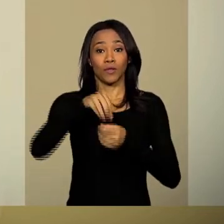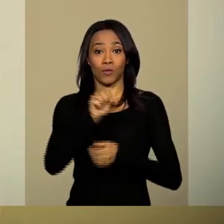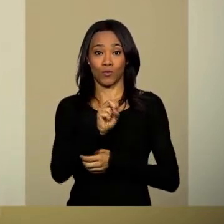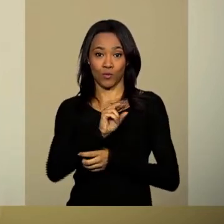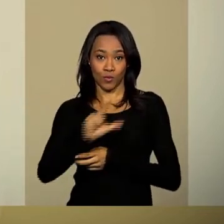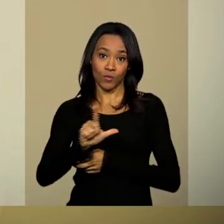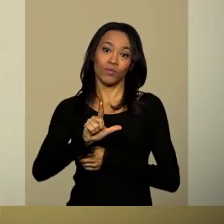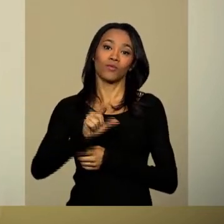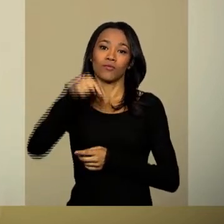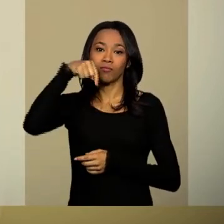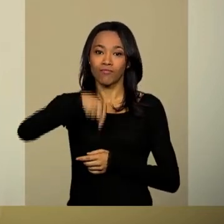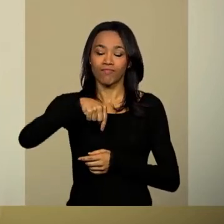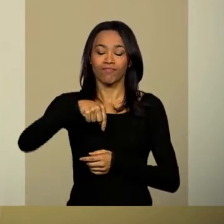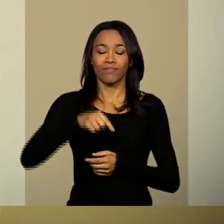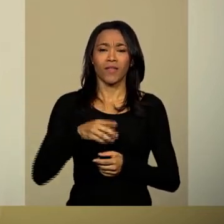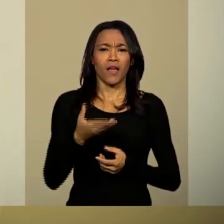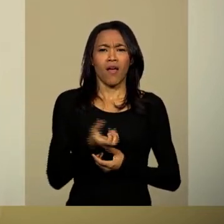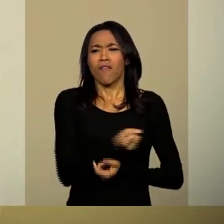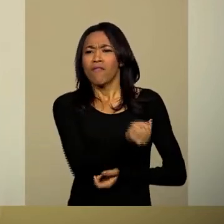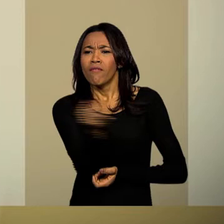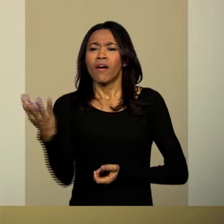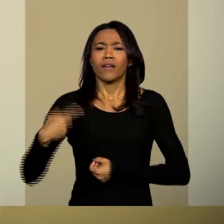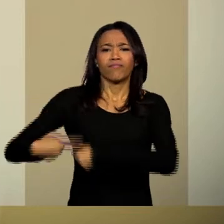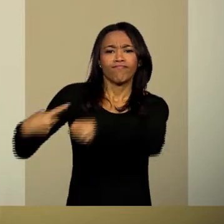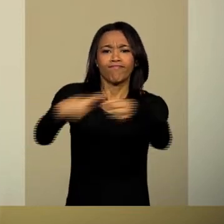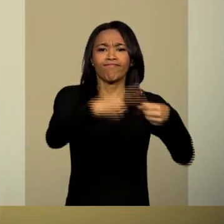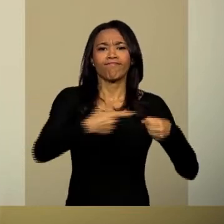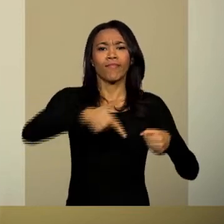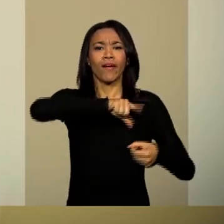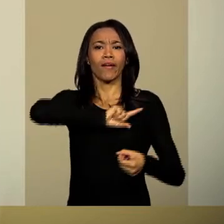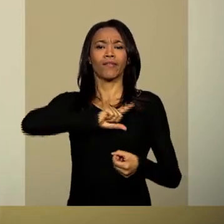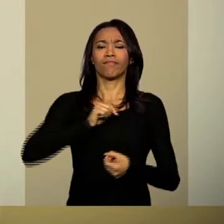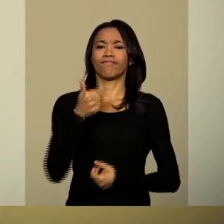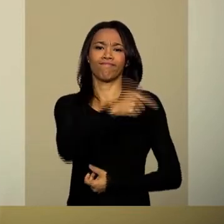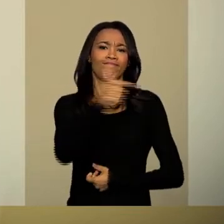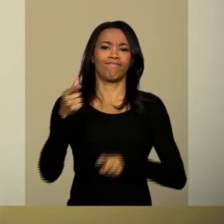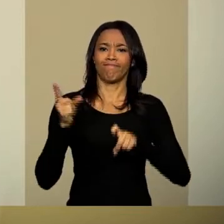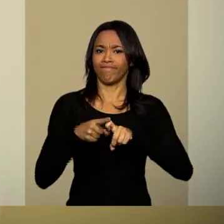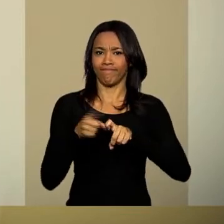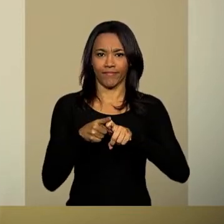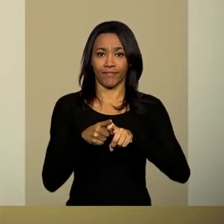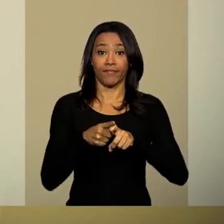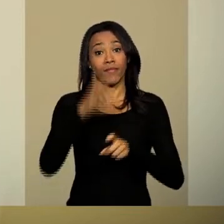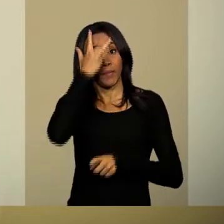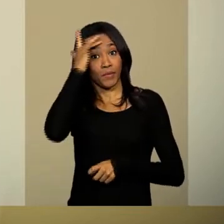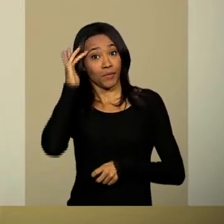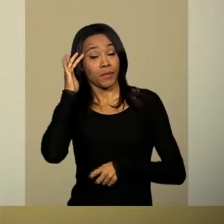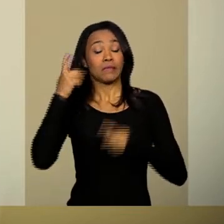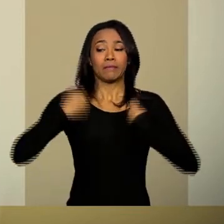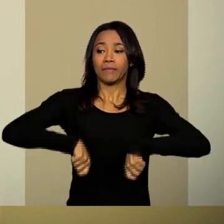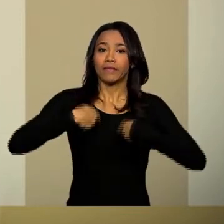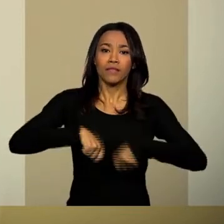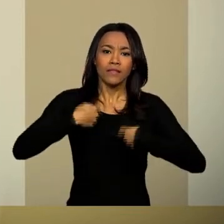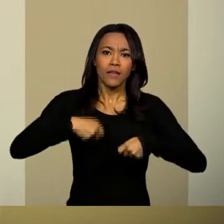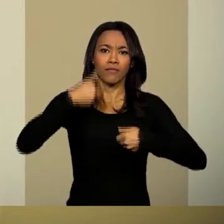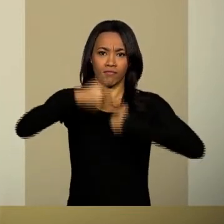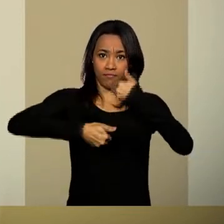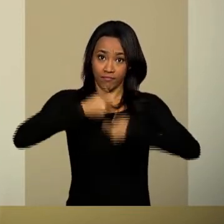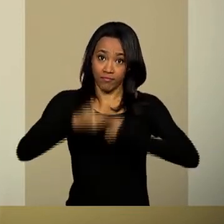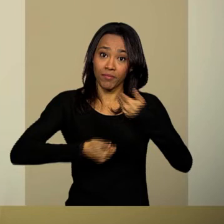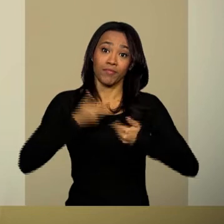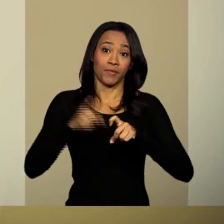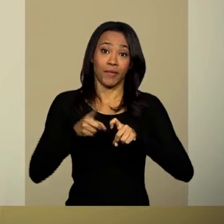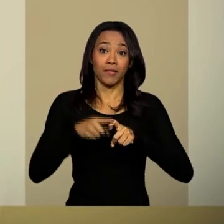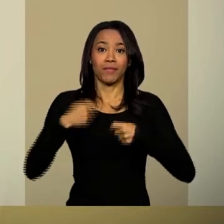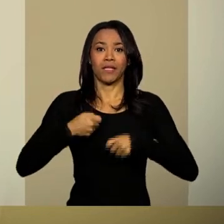Sistema Único de Saúde muitas cidades não tinham sequer um médico a pessoa que precisasse de atendimento